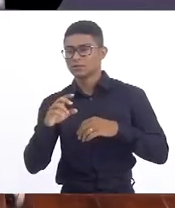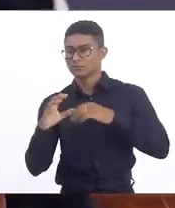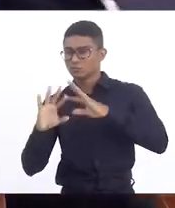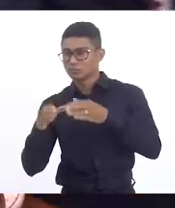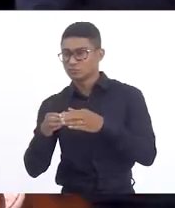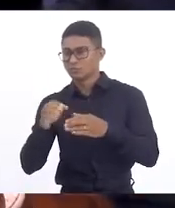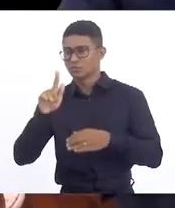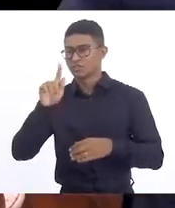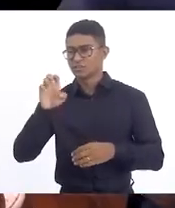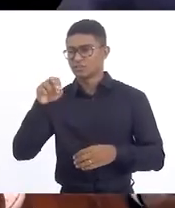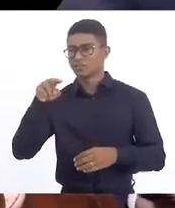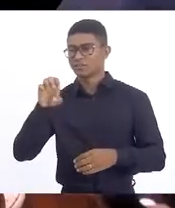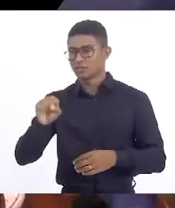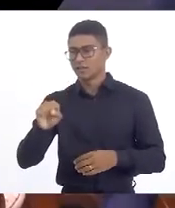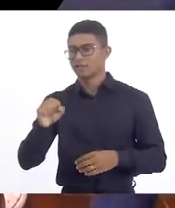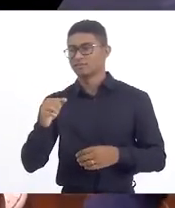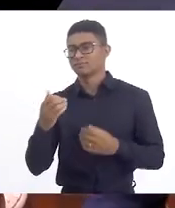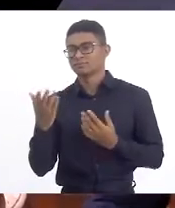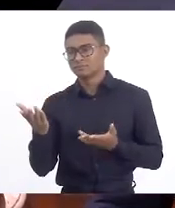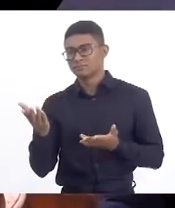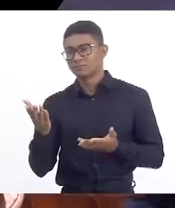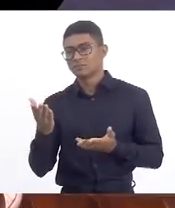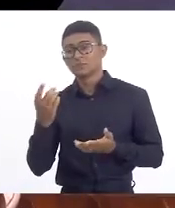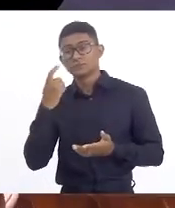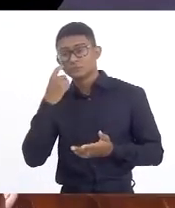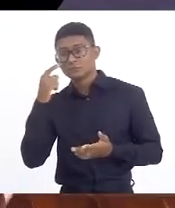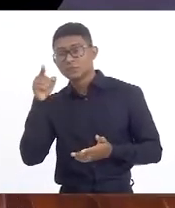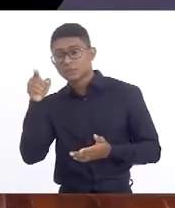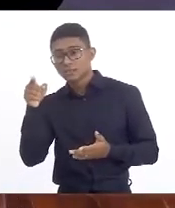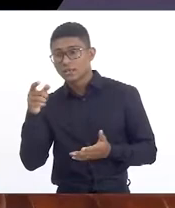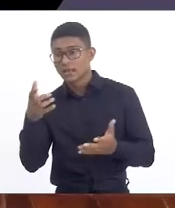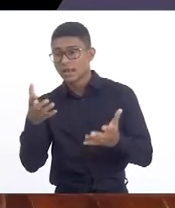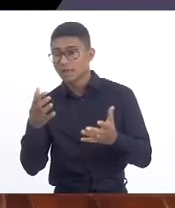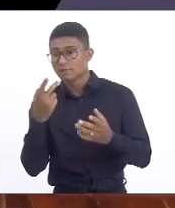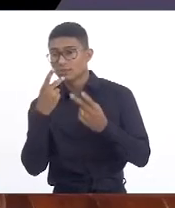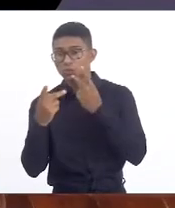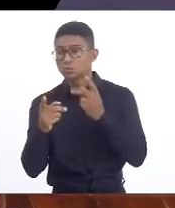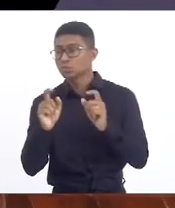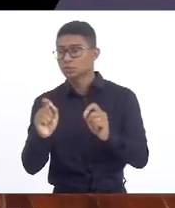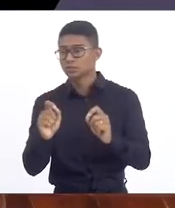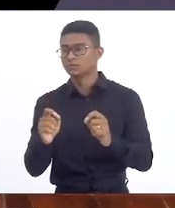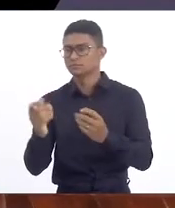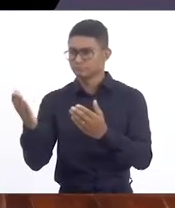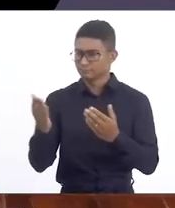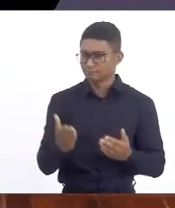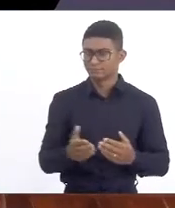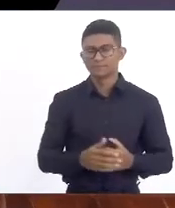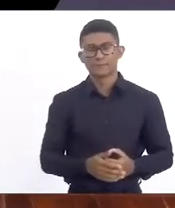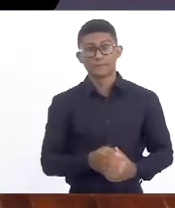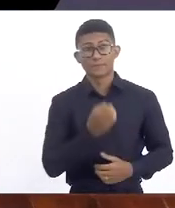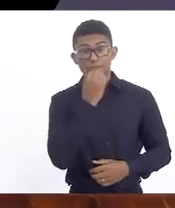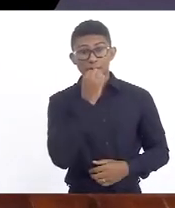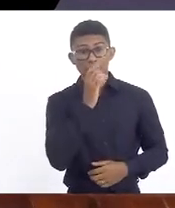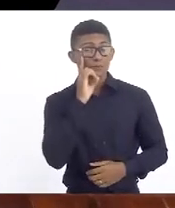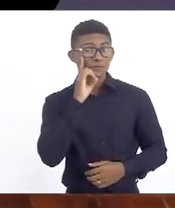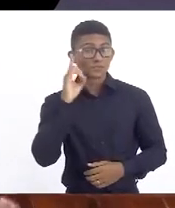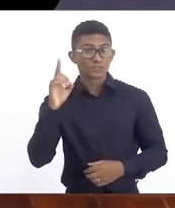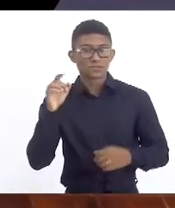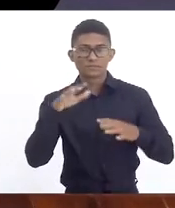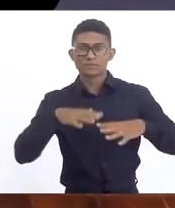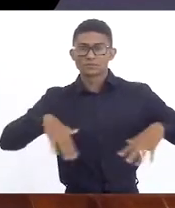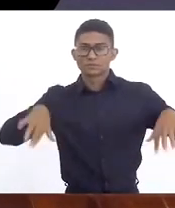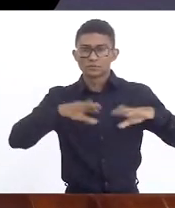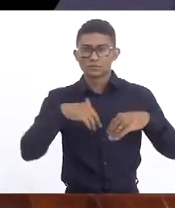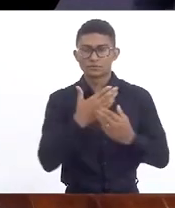acompanhamento da nossa sociedade, vamos ver o que a Genersa tem para nos apresentar. Bom dia a todos, bom dia, senhores